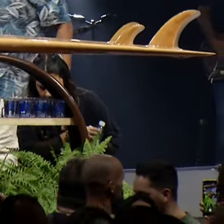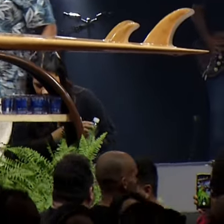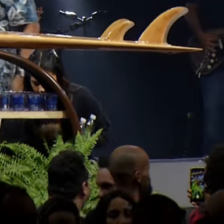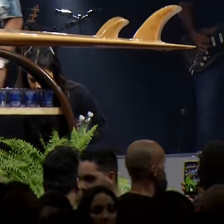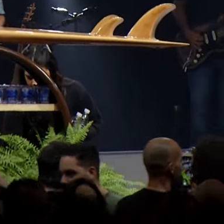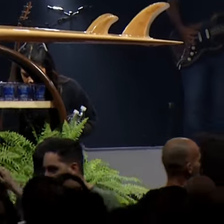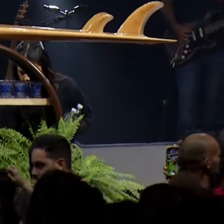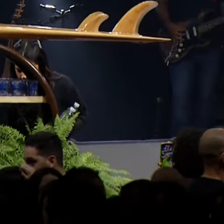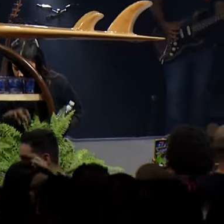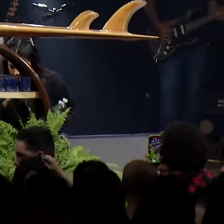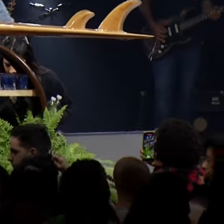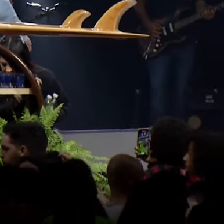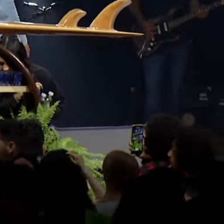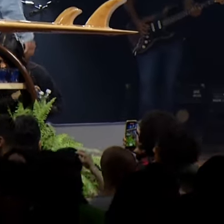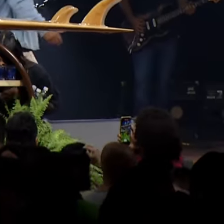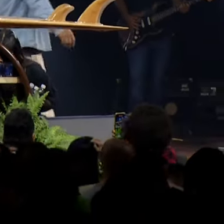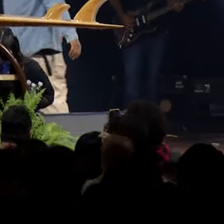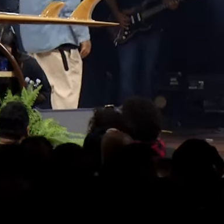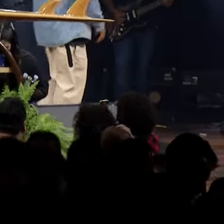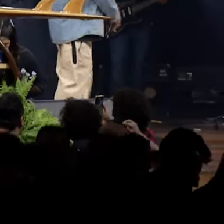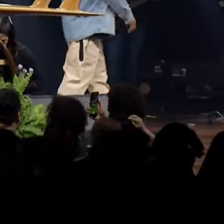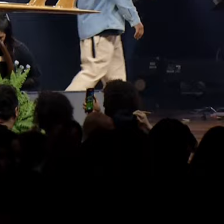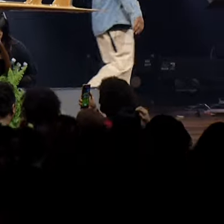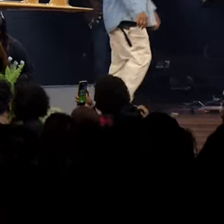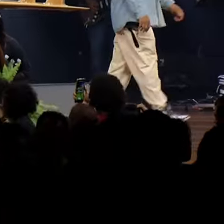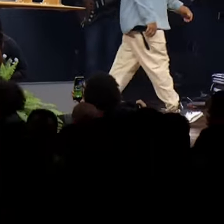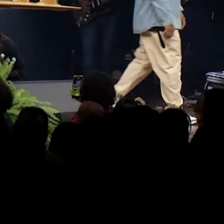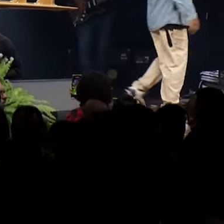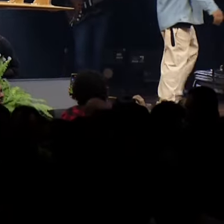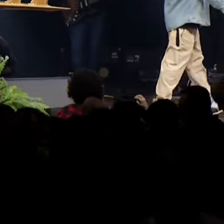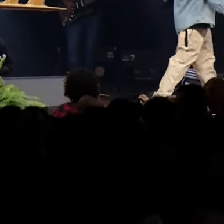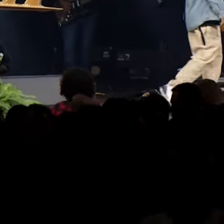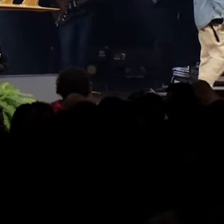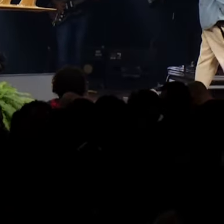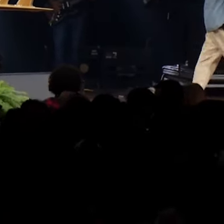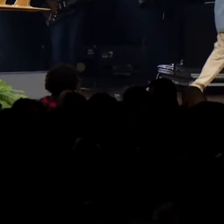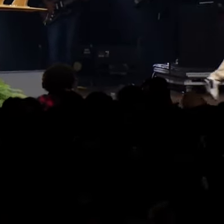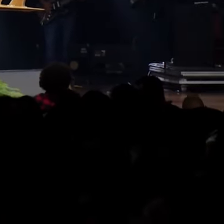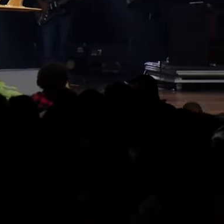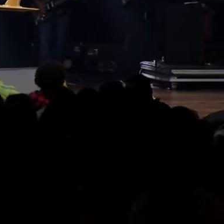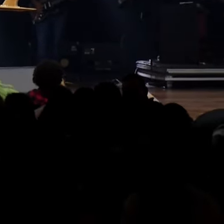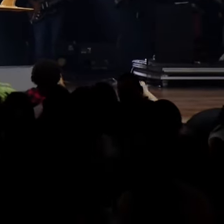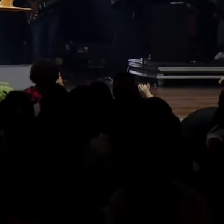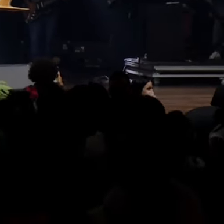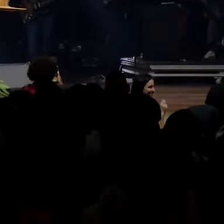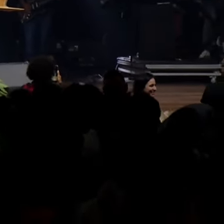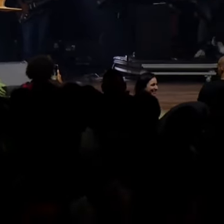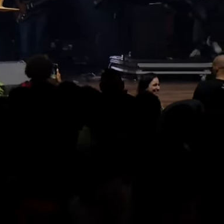Irmãos, as cantinas estão abertas lá em cima.